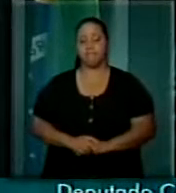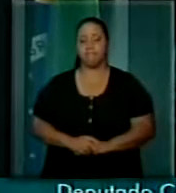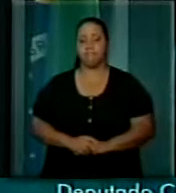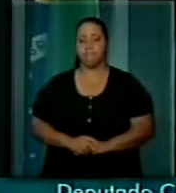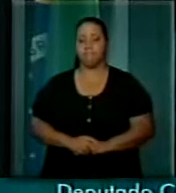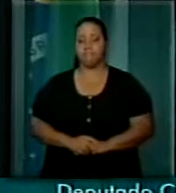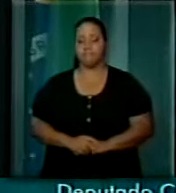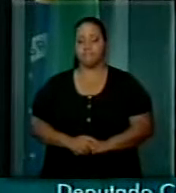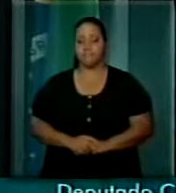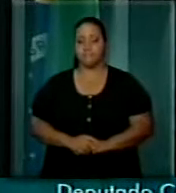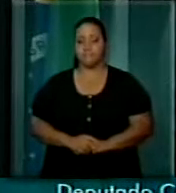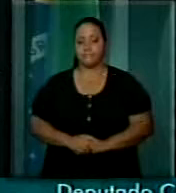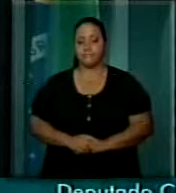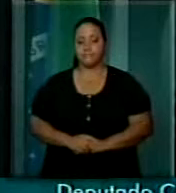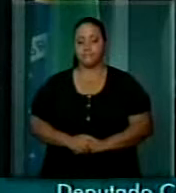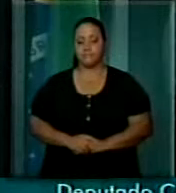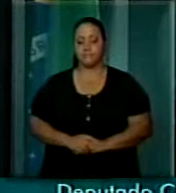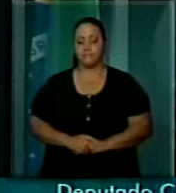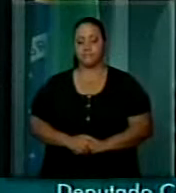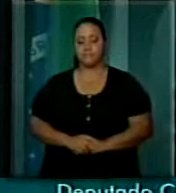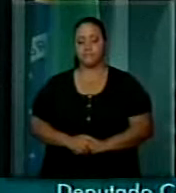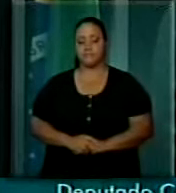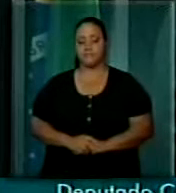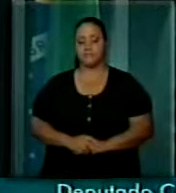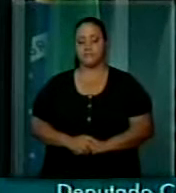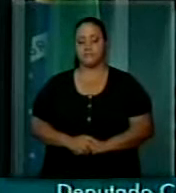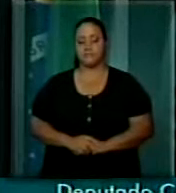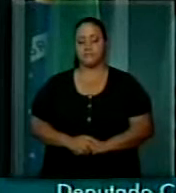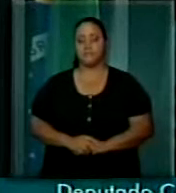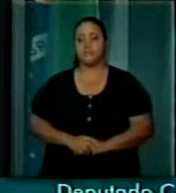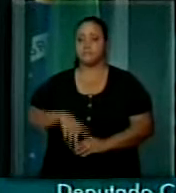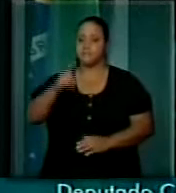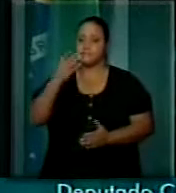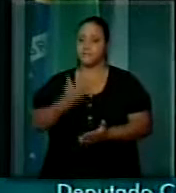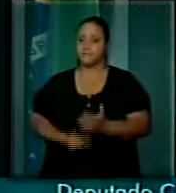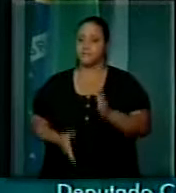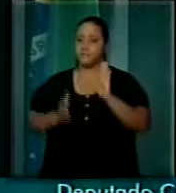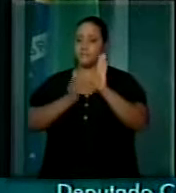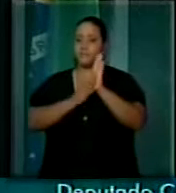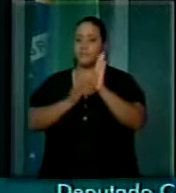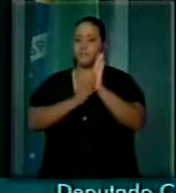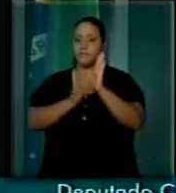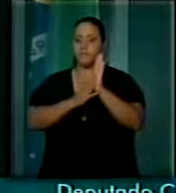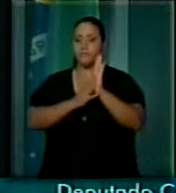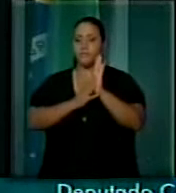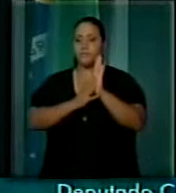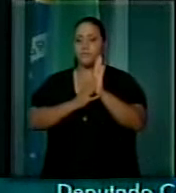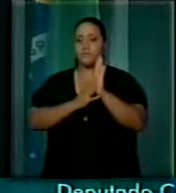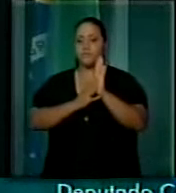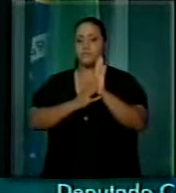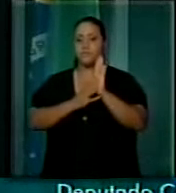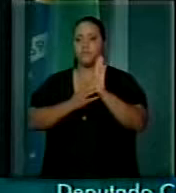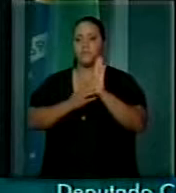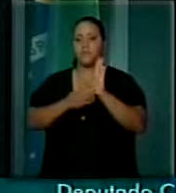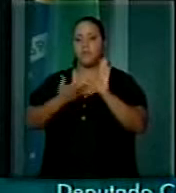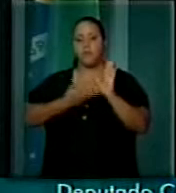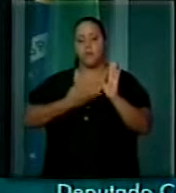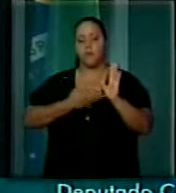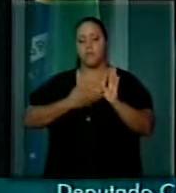que foi aquela proposta apresentada por um companheiro da